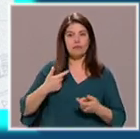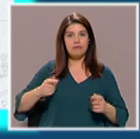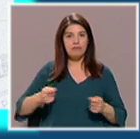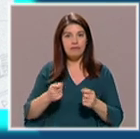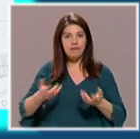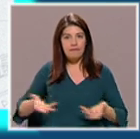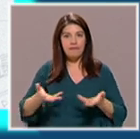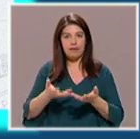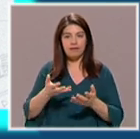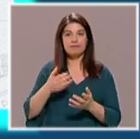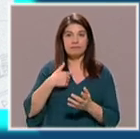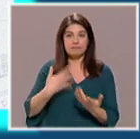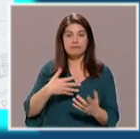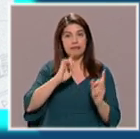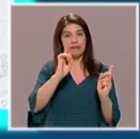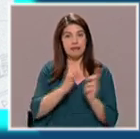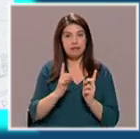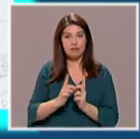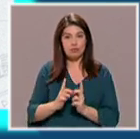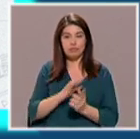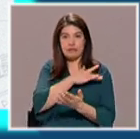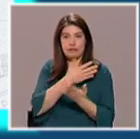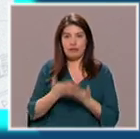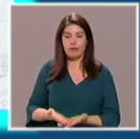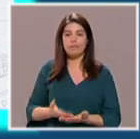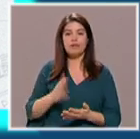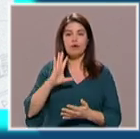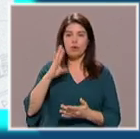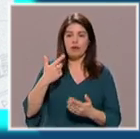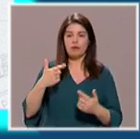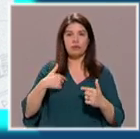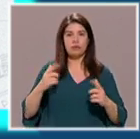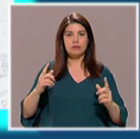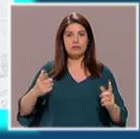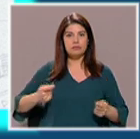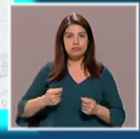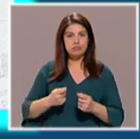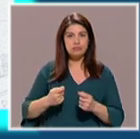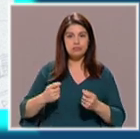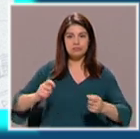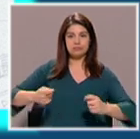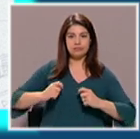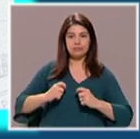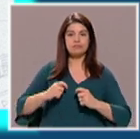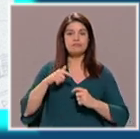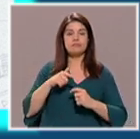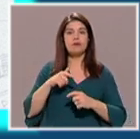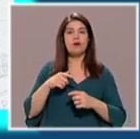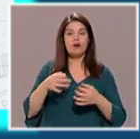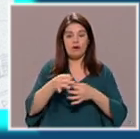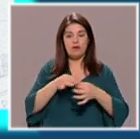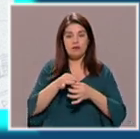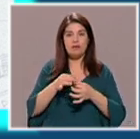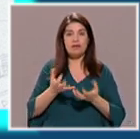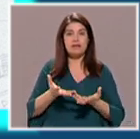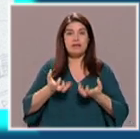recapitulando tudo aquilo que fomos lecionando até ao momento, sempre que há um estímulo, esse estímulo é percepcionado pelos órgãos receptores,